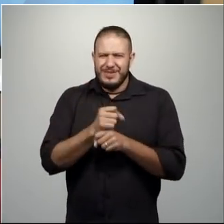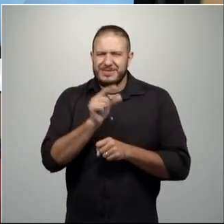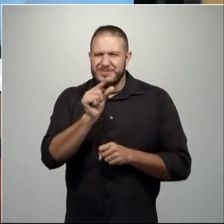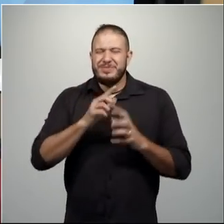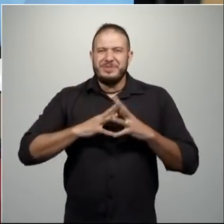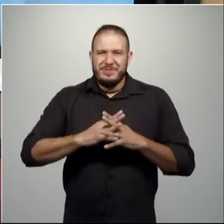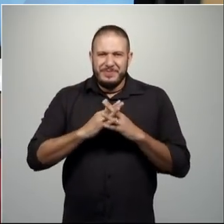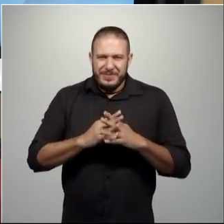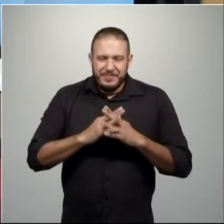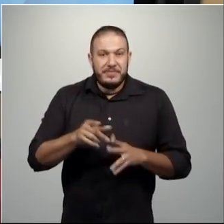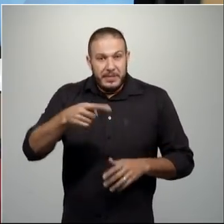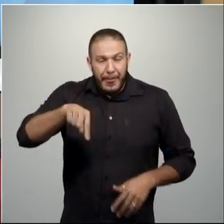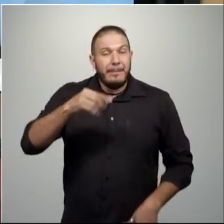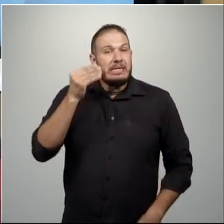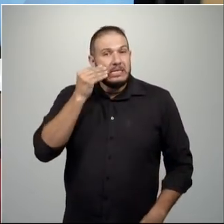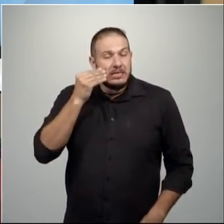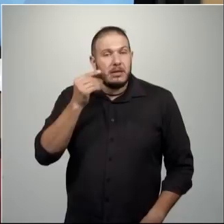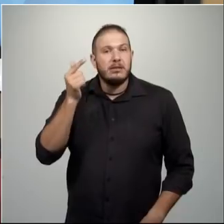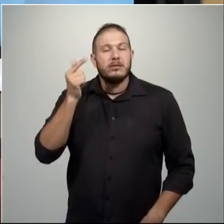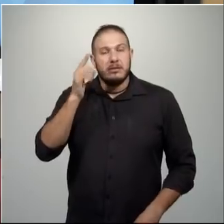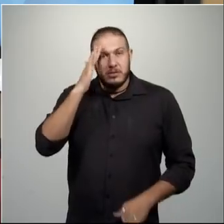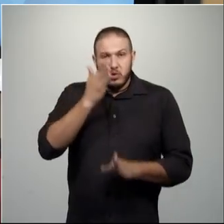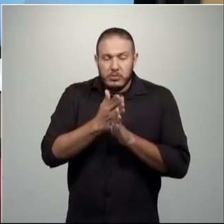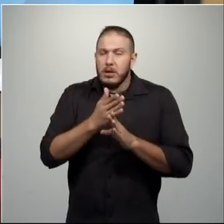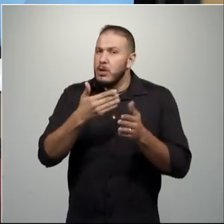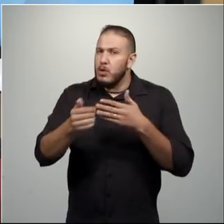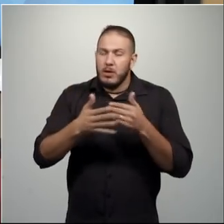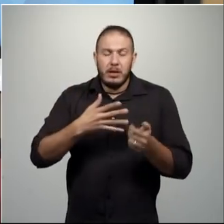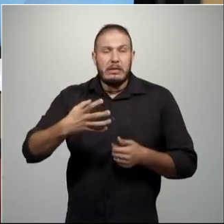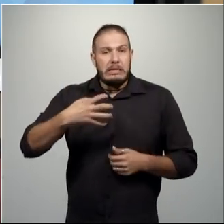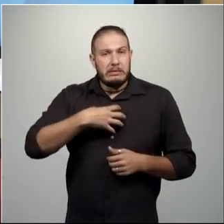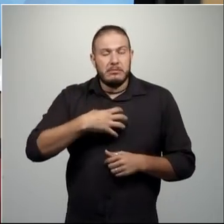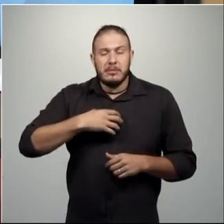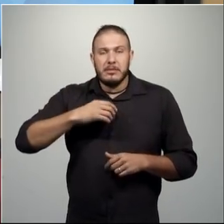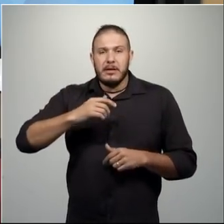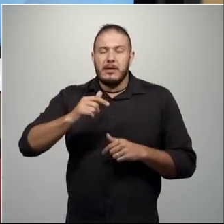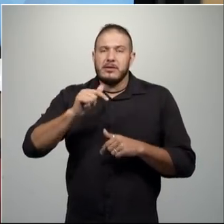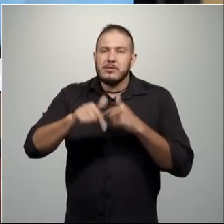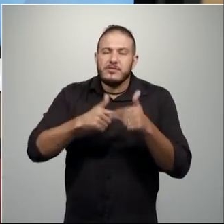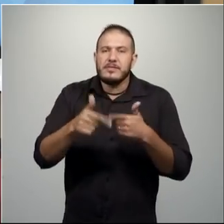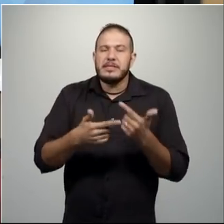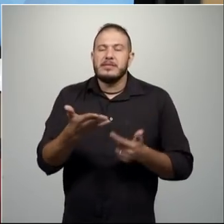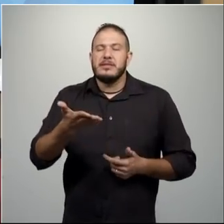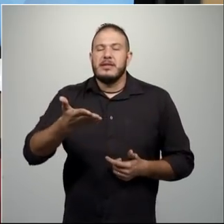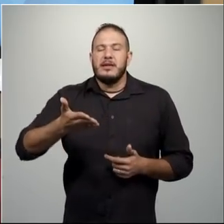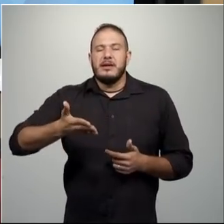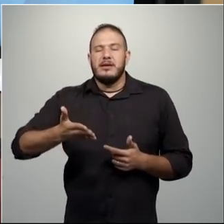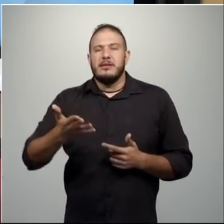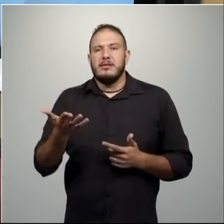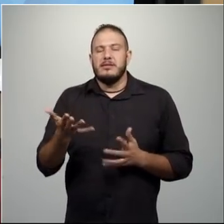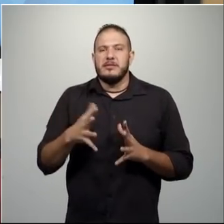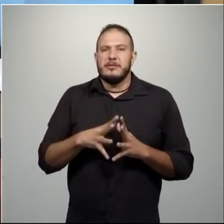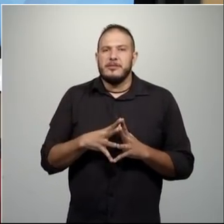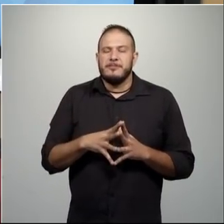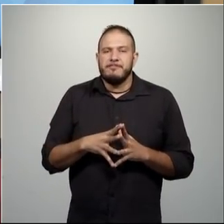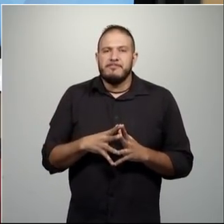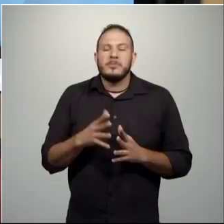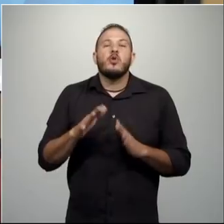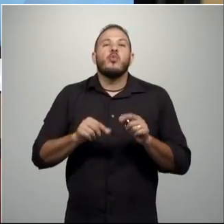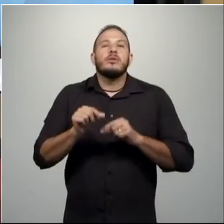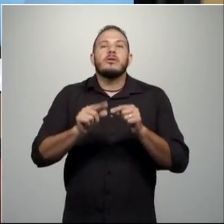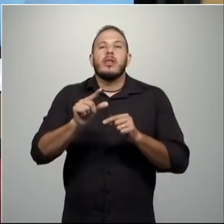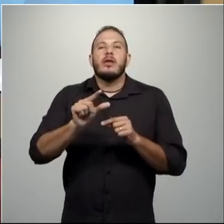para tentar descobrir qualquer atividade quanto ela quando ela